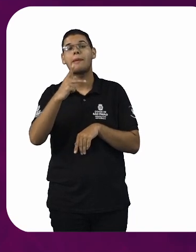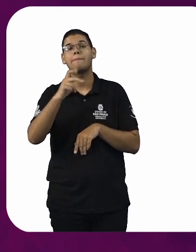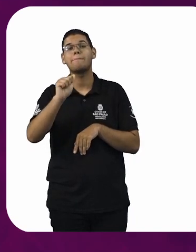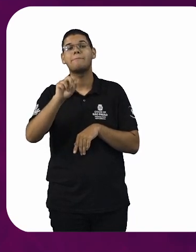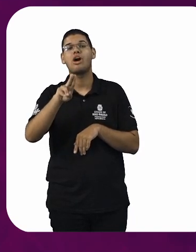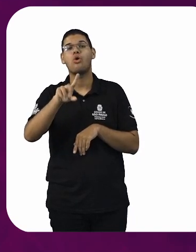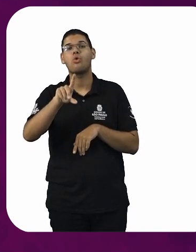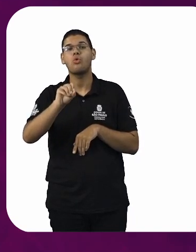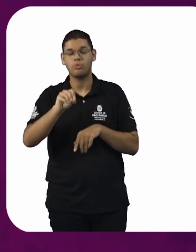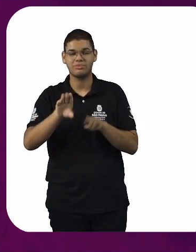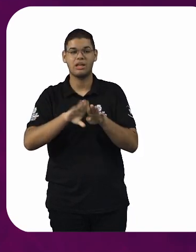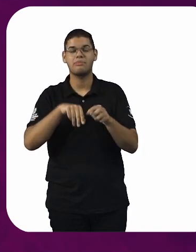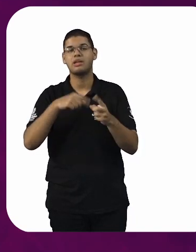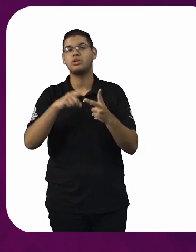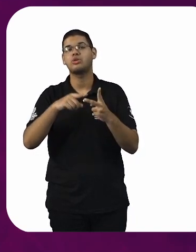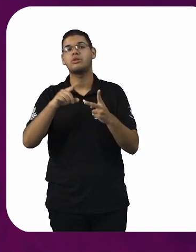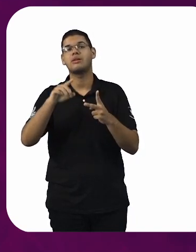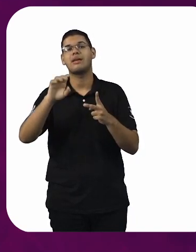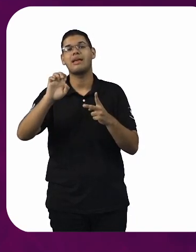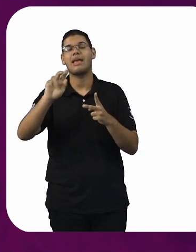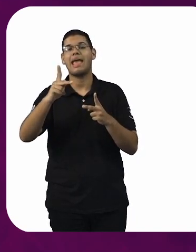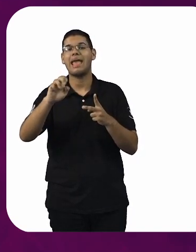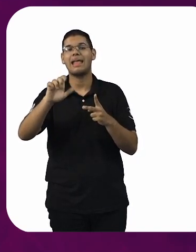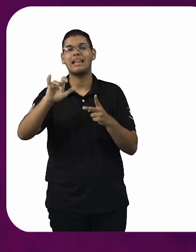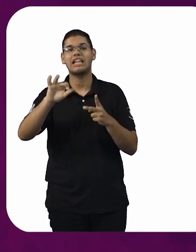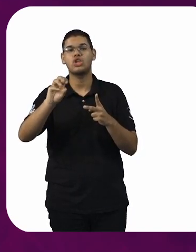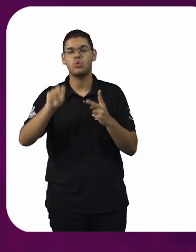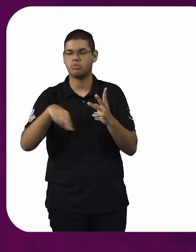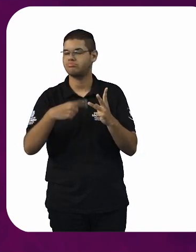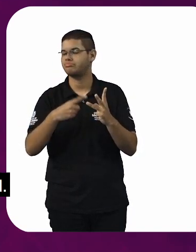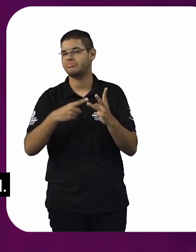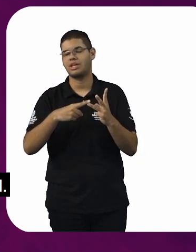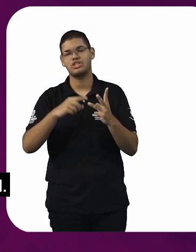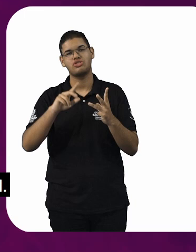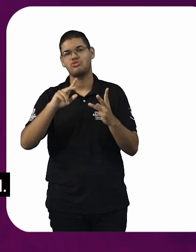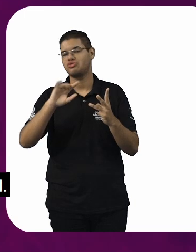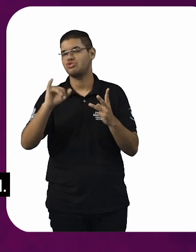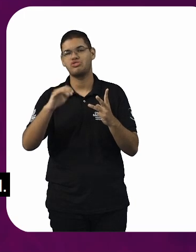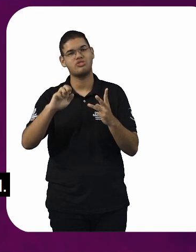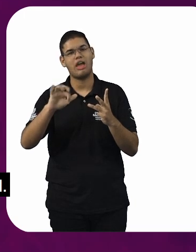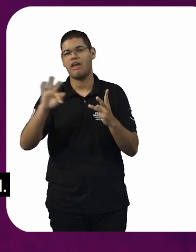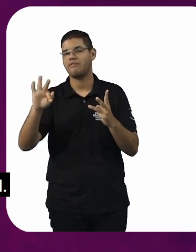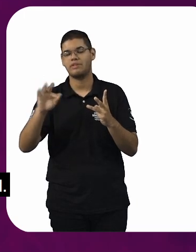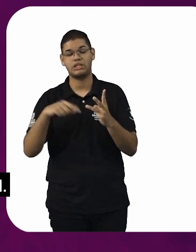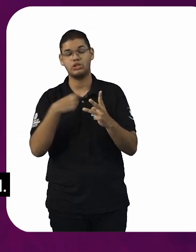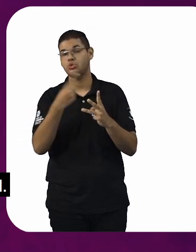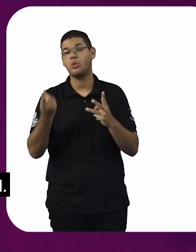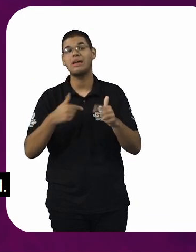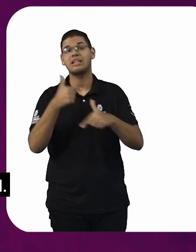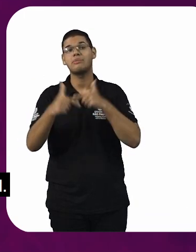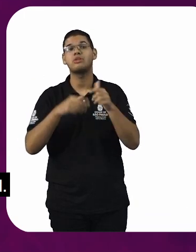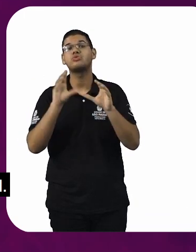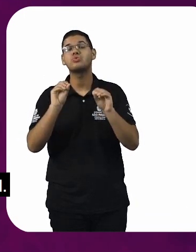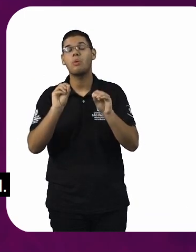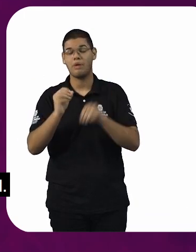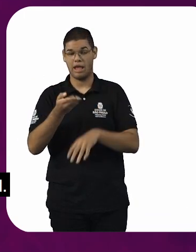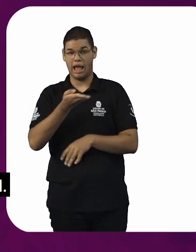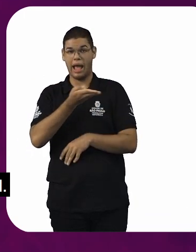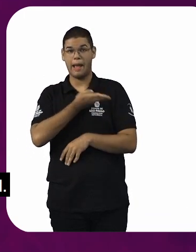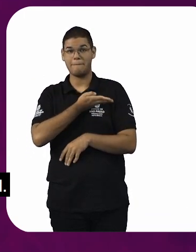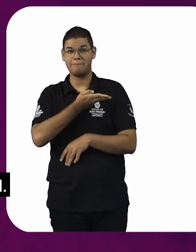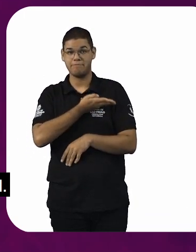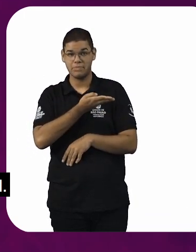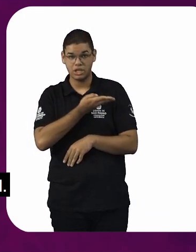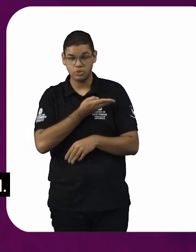Pires, Dr. Édio Silva, Dr. Jeff Amadeus, atuamos como amicus curiae pelas instituições